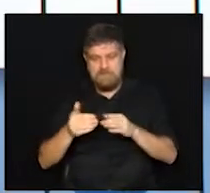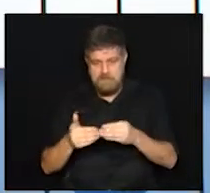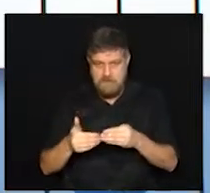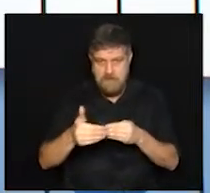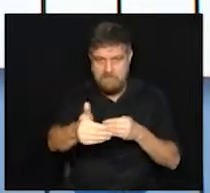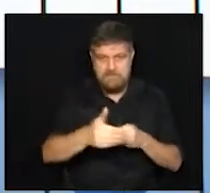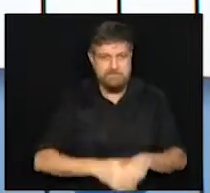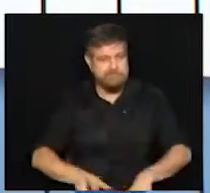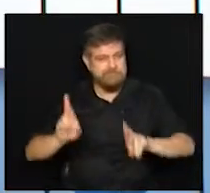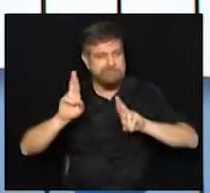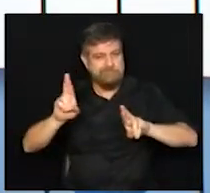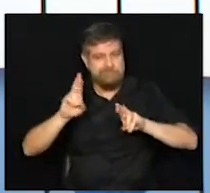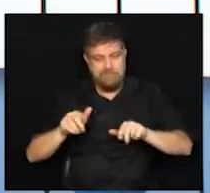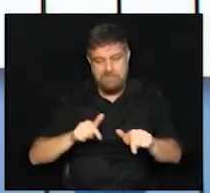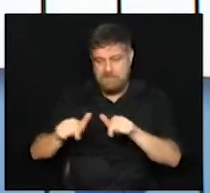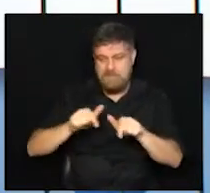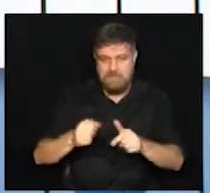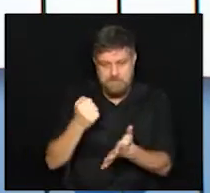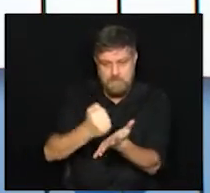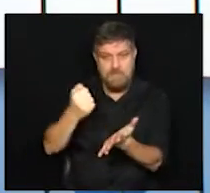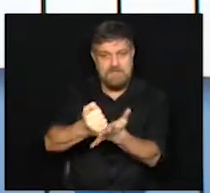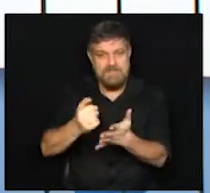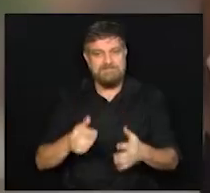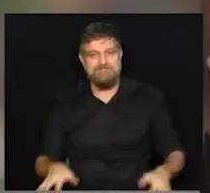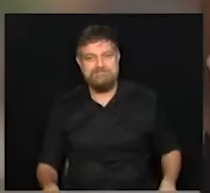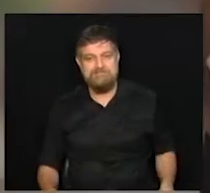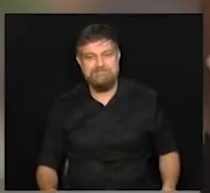essa expectativa de geração de empregos.